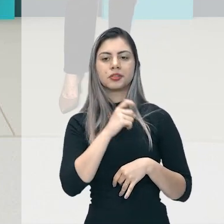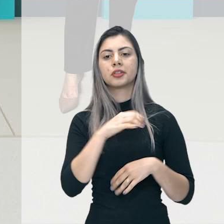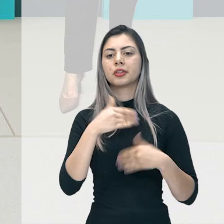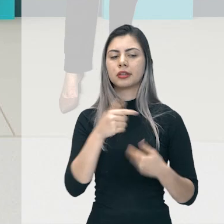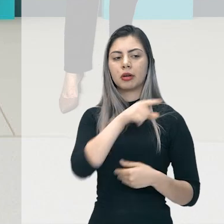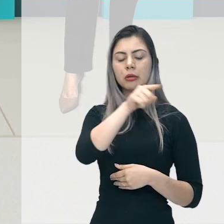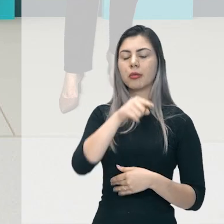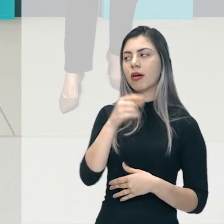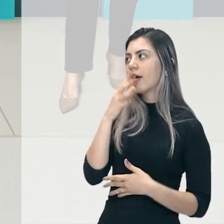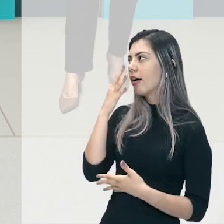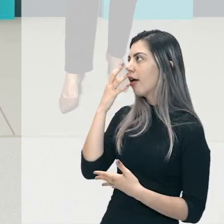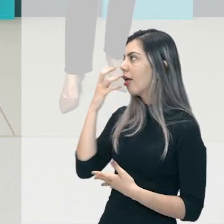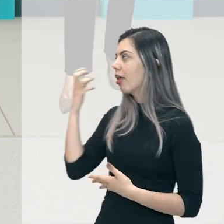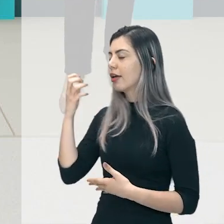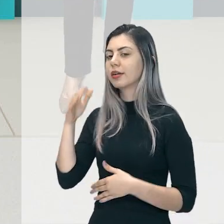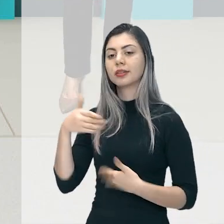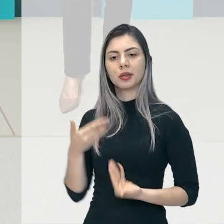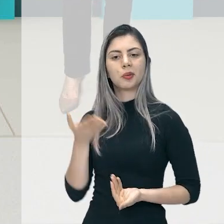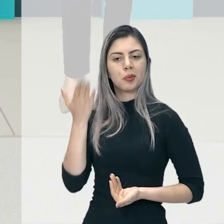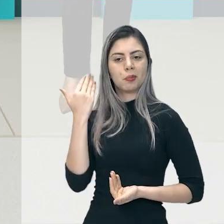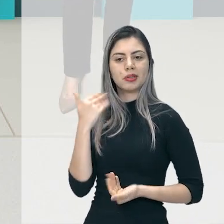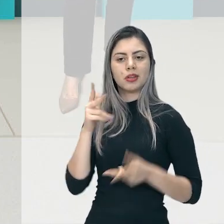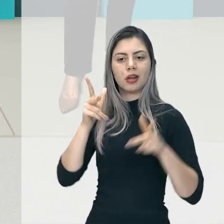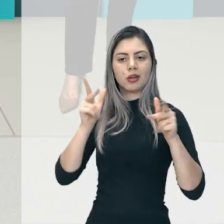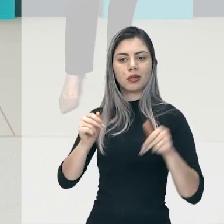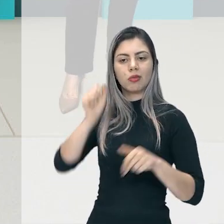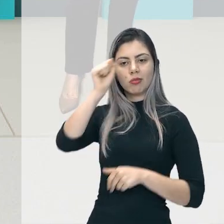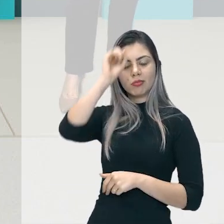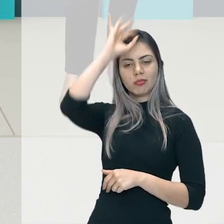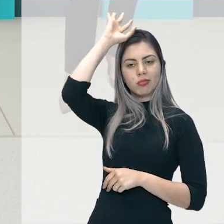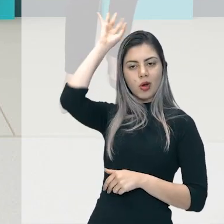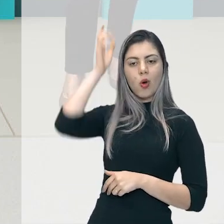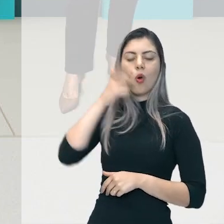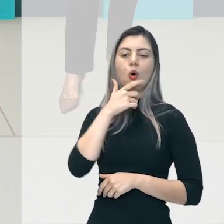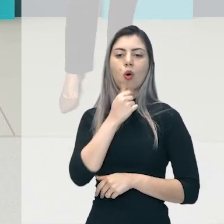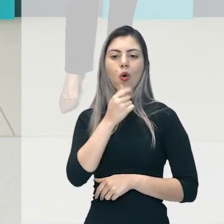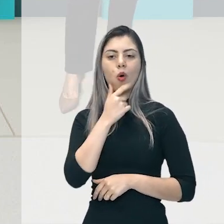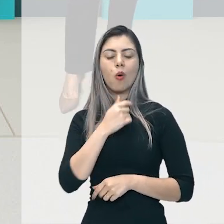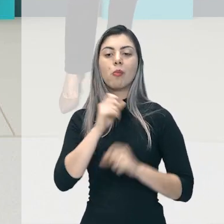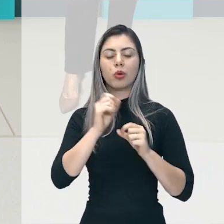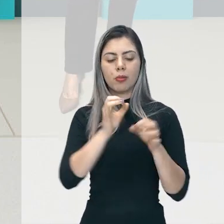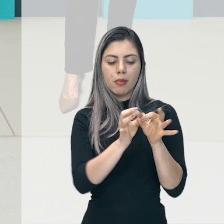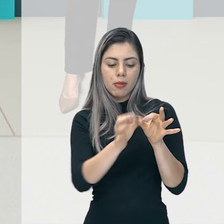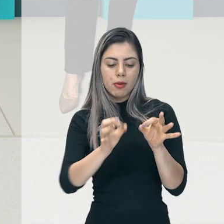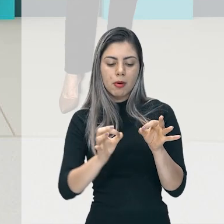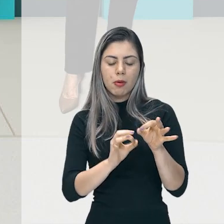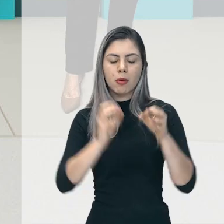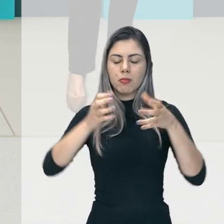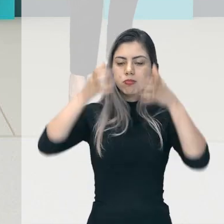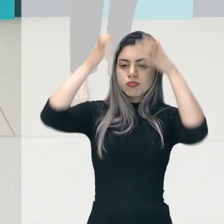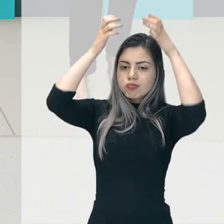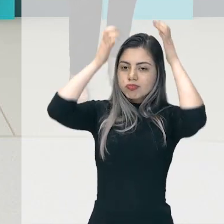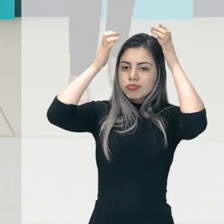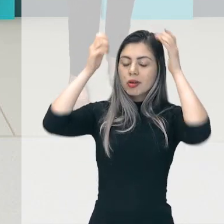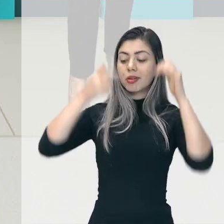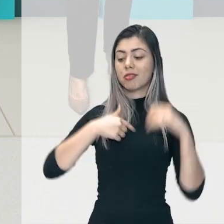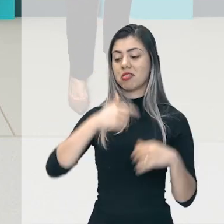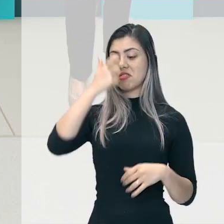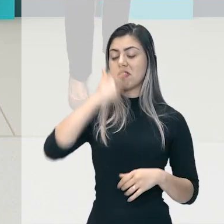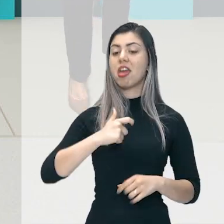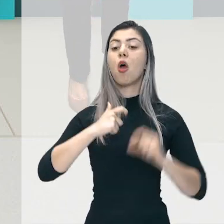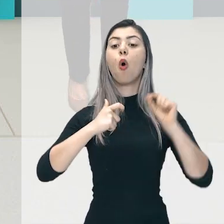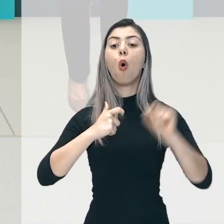isso que aconteceu com Terpes lá na Grécia, quando ele colocou um cacho de uva sobre a cabeça e disse que ele